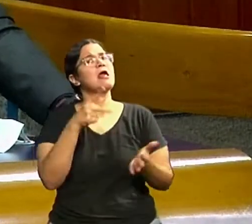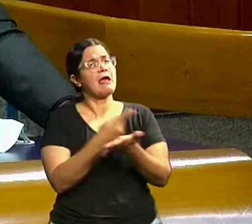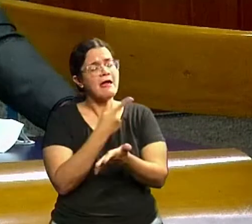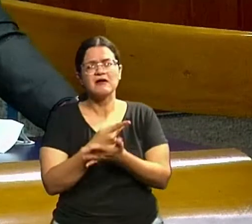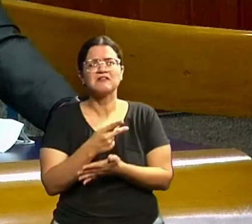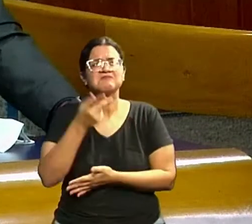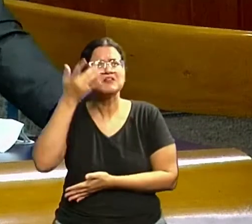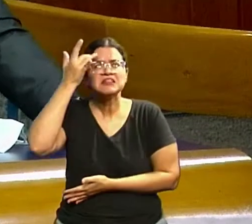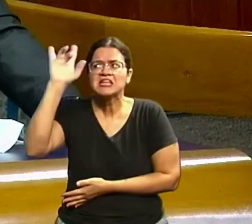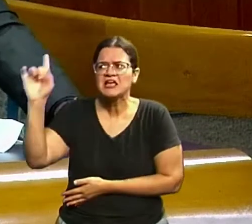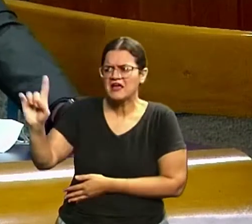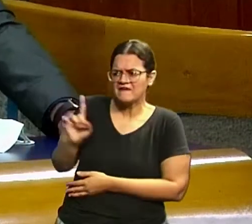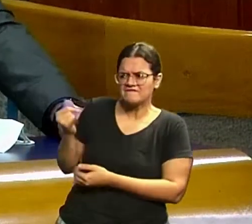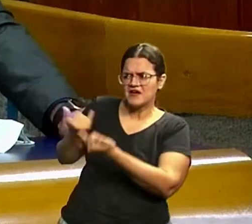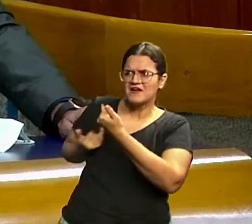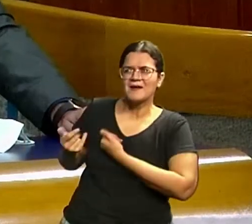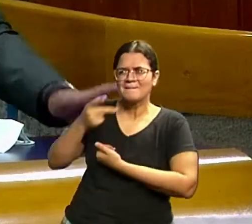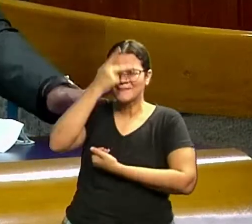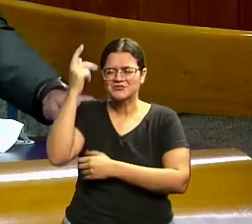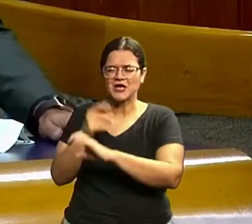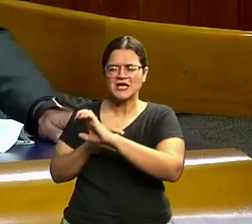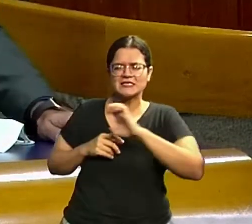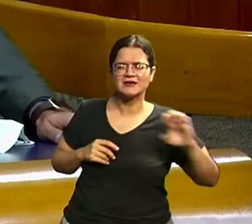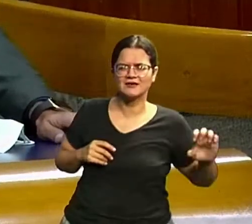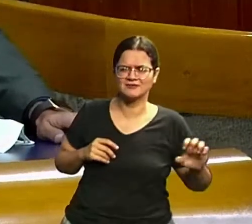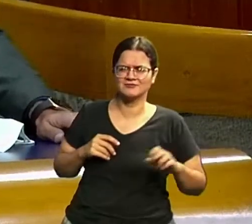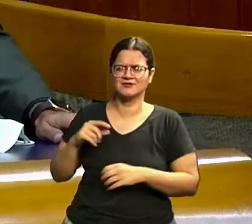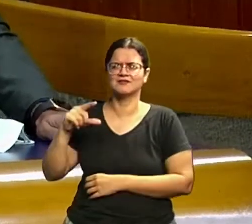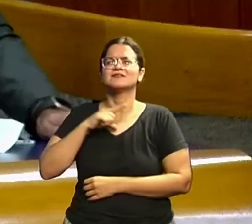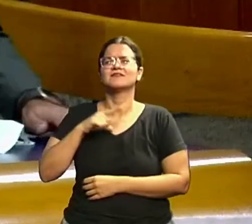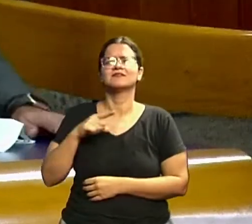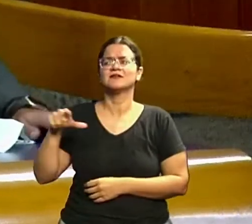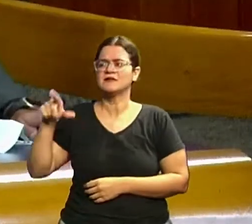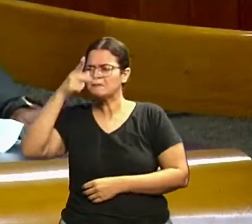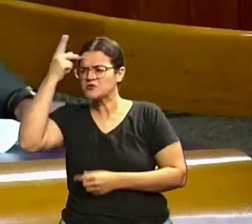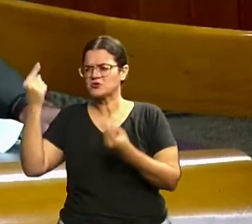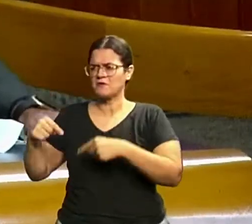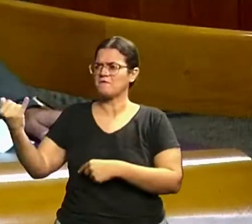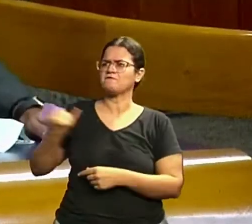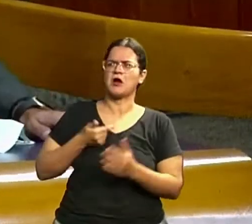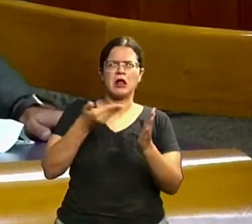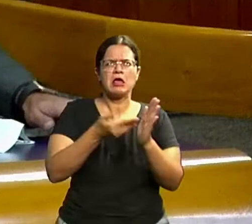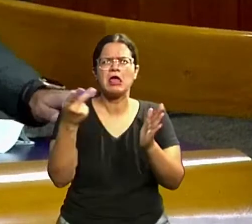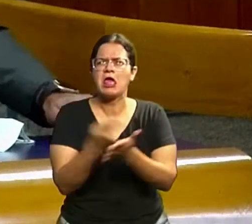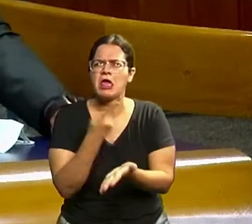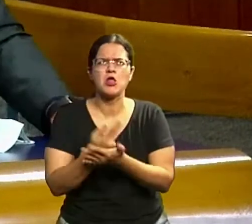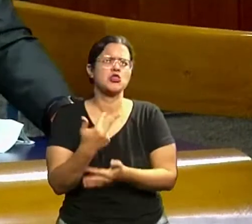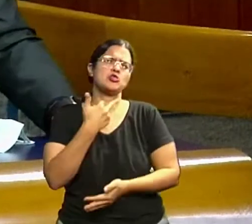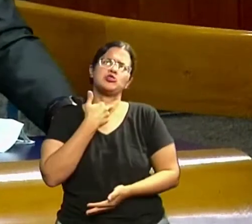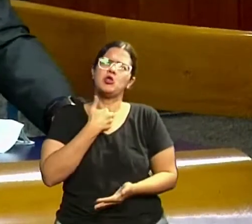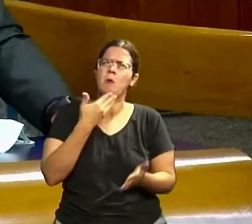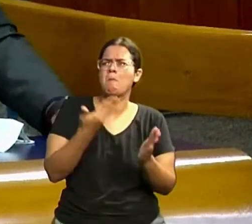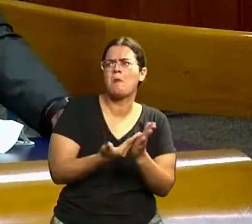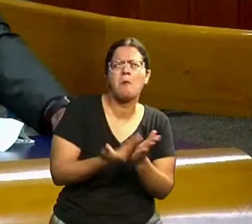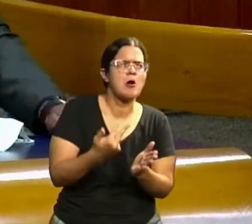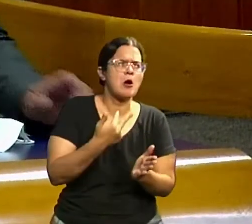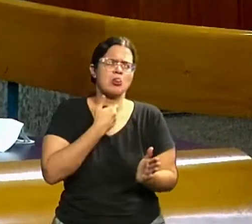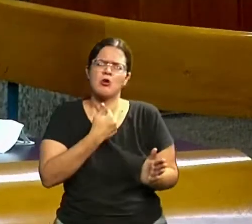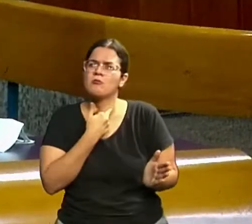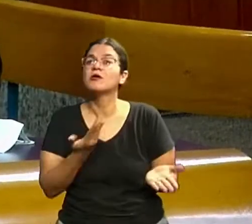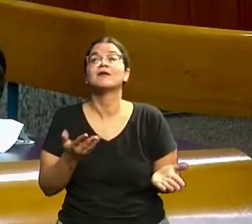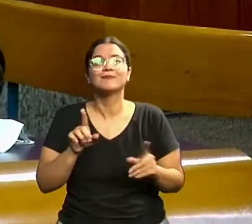errado, não teve nenhum vereador de esquerda e nem vereador de oposição que chegou aqui e falou que não poderia ser dessa